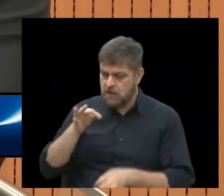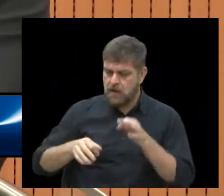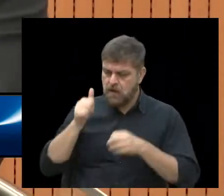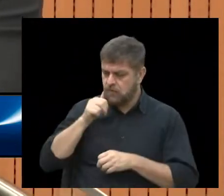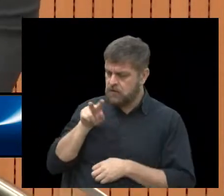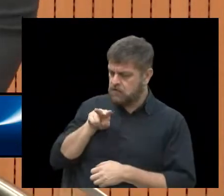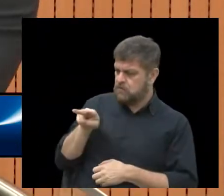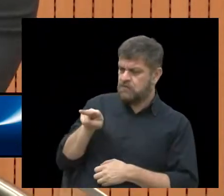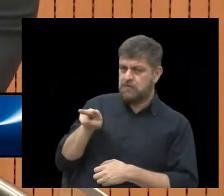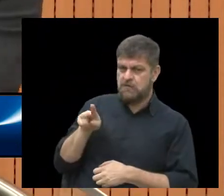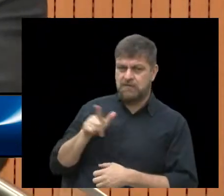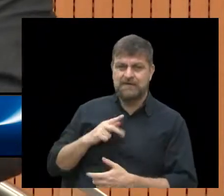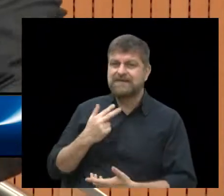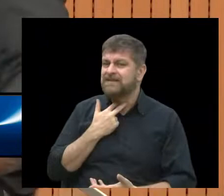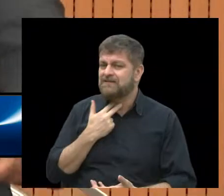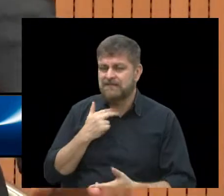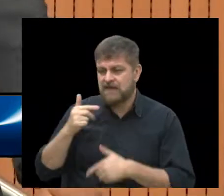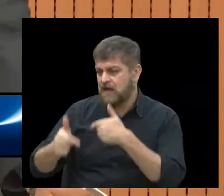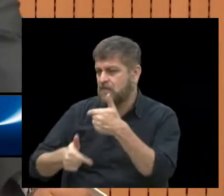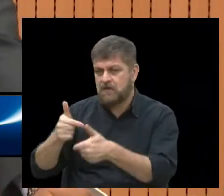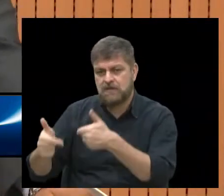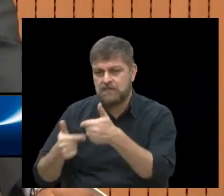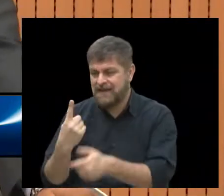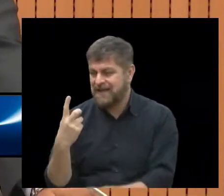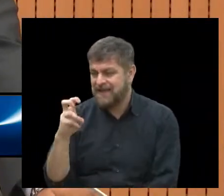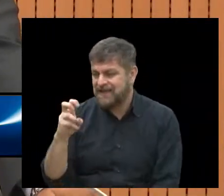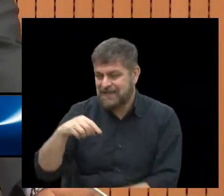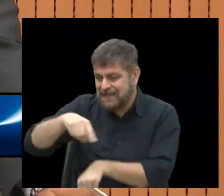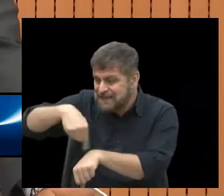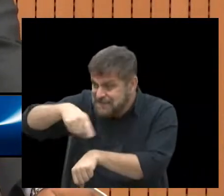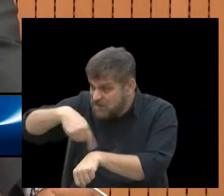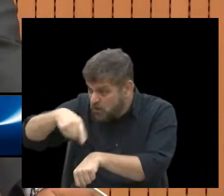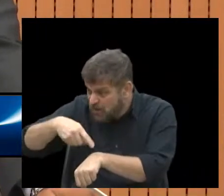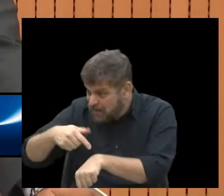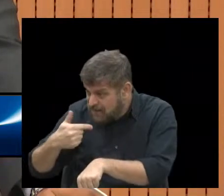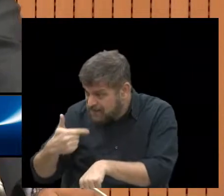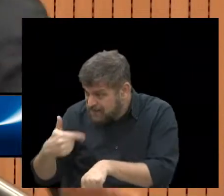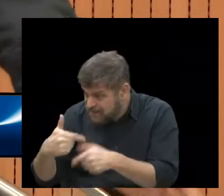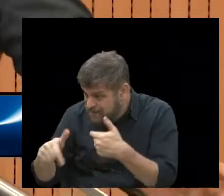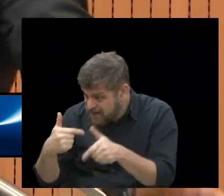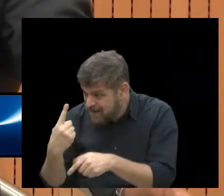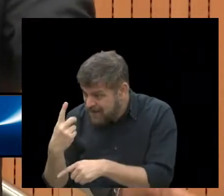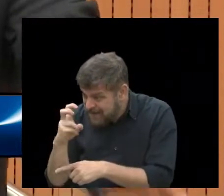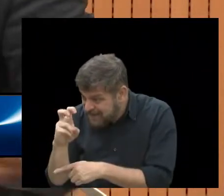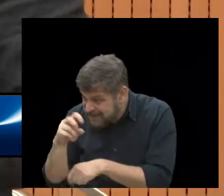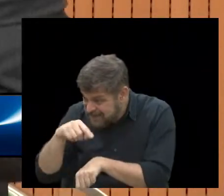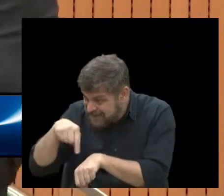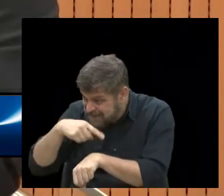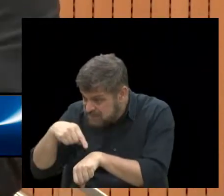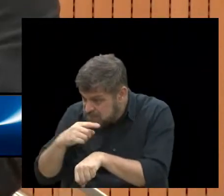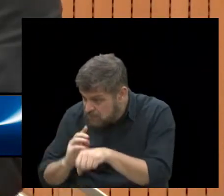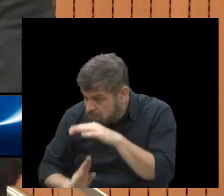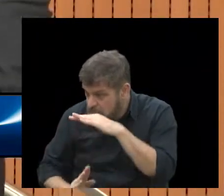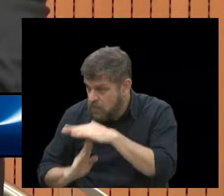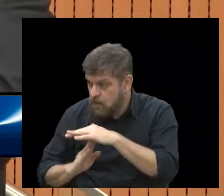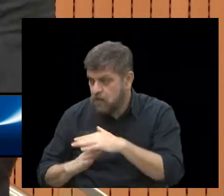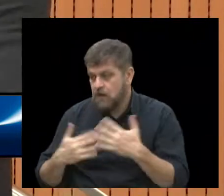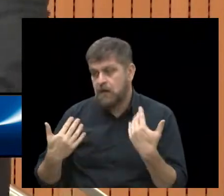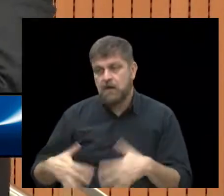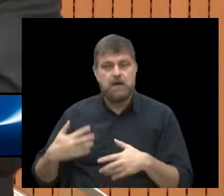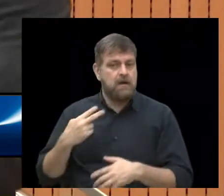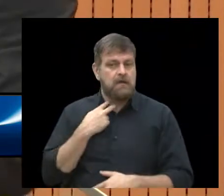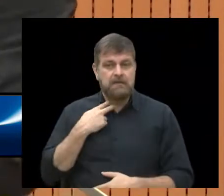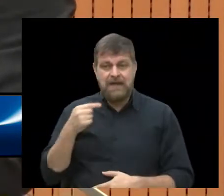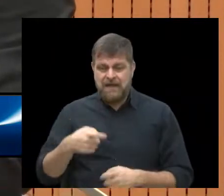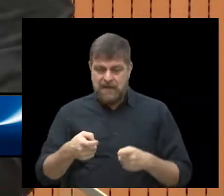meu querido, é humanamente impossível o senhor trabalhar 15 horas. É humanamente impossível a gente aceitar que o